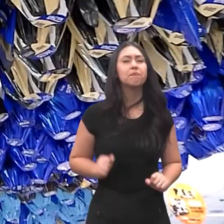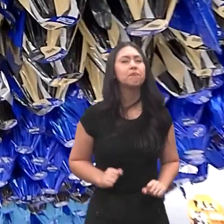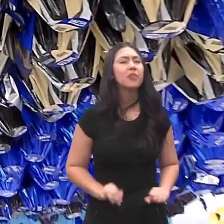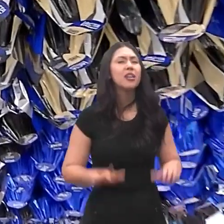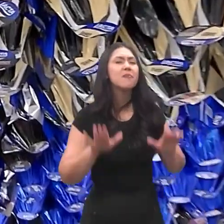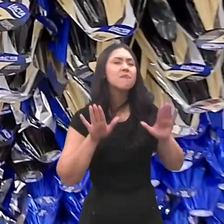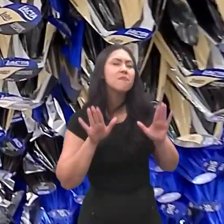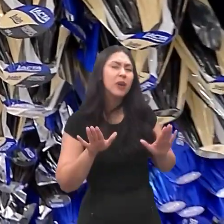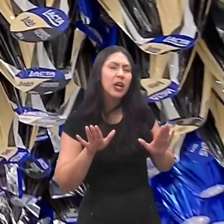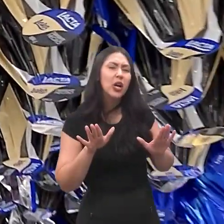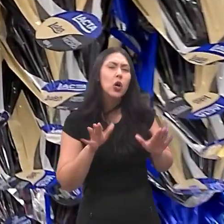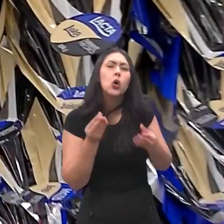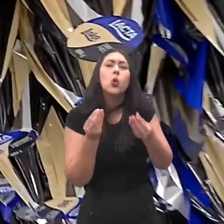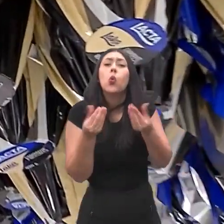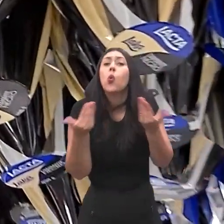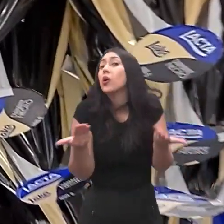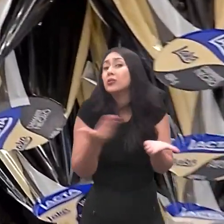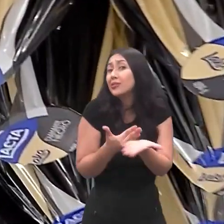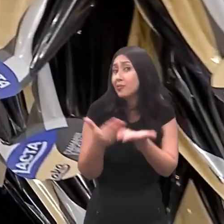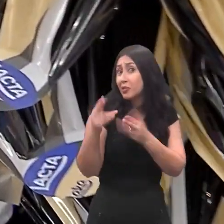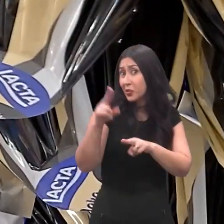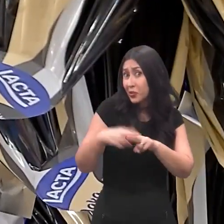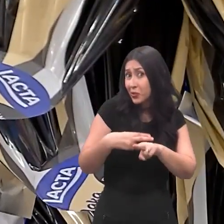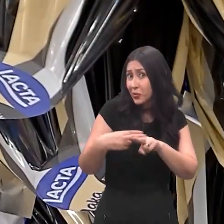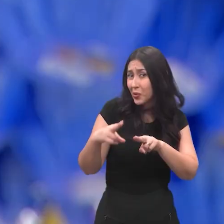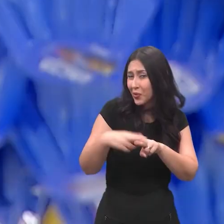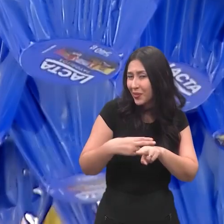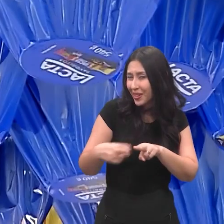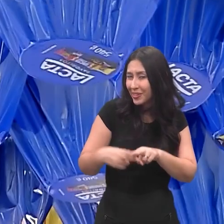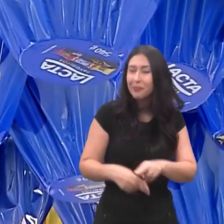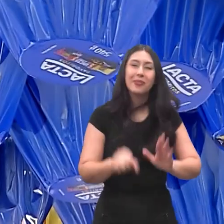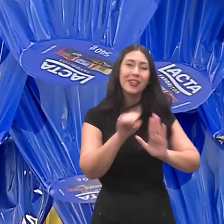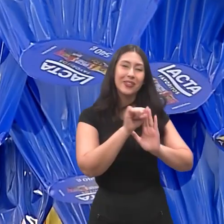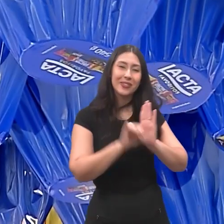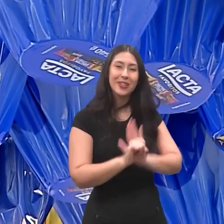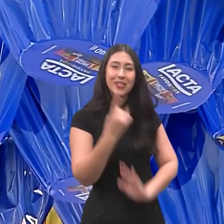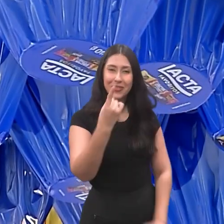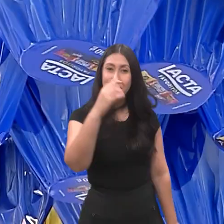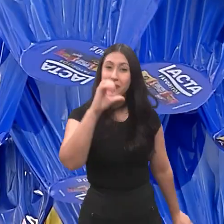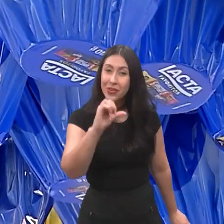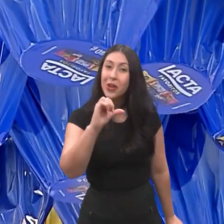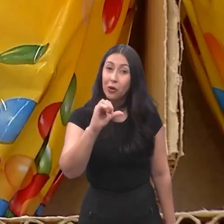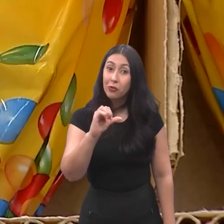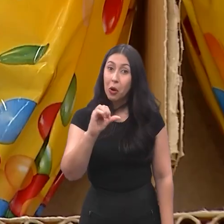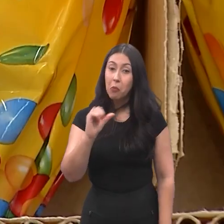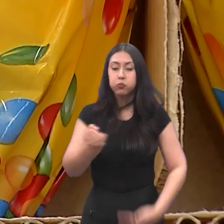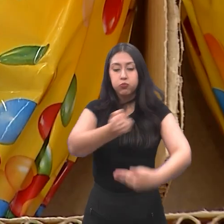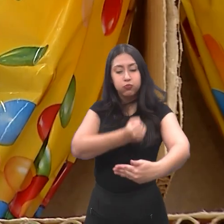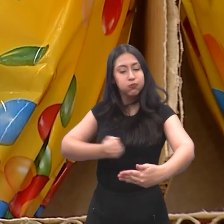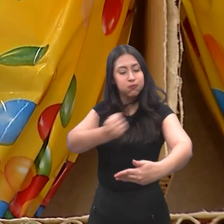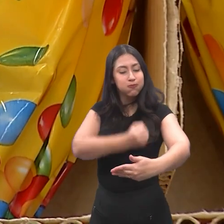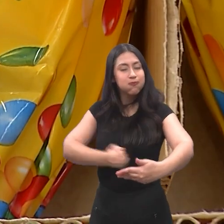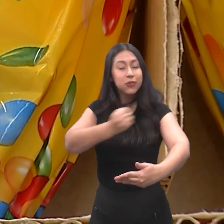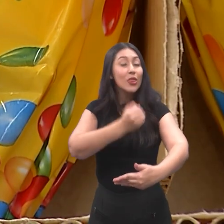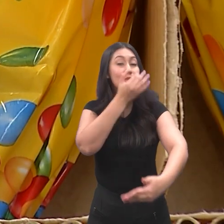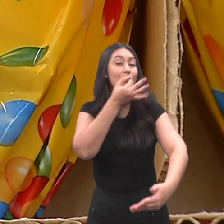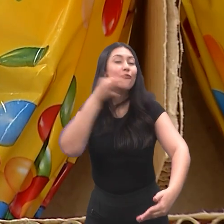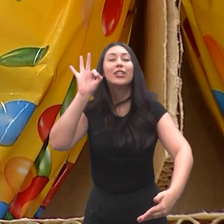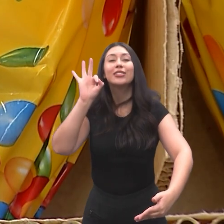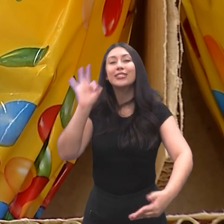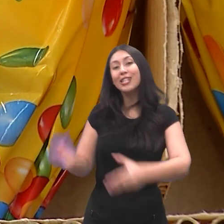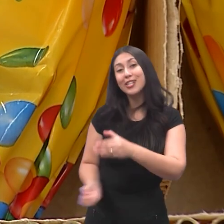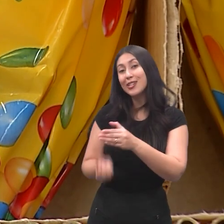nobreza. E quando os ovos passaram a ser de chocolate? Foi por volta do século XIX que os confeiteiros